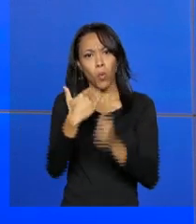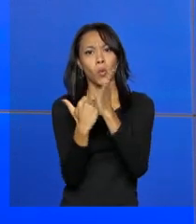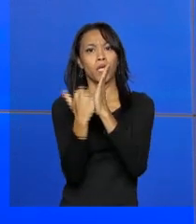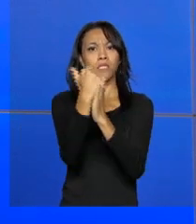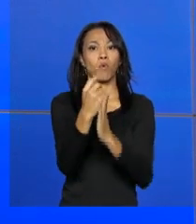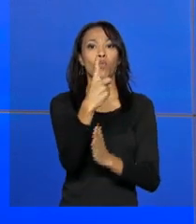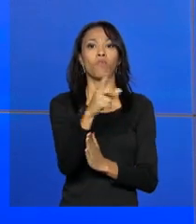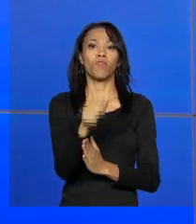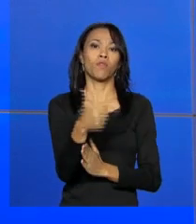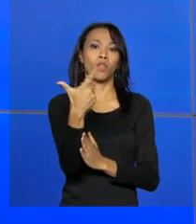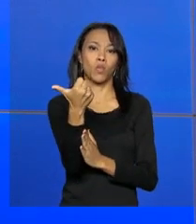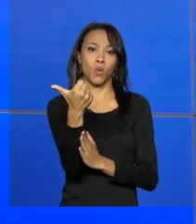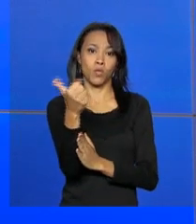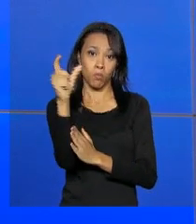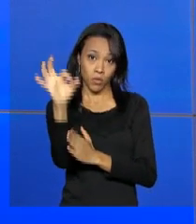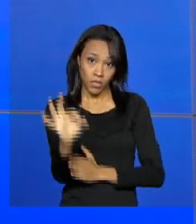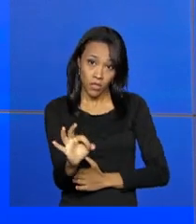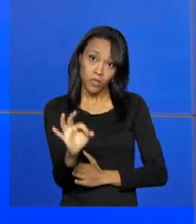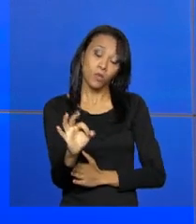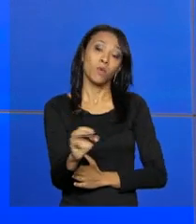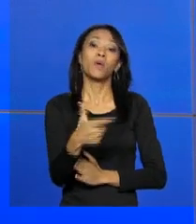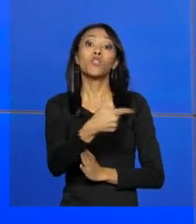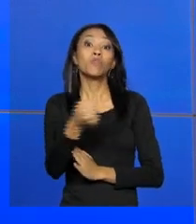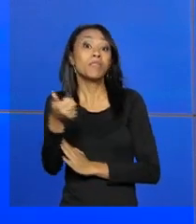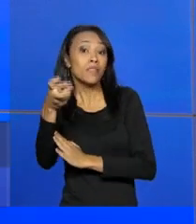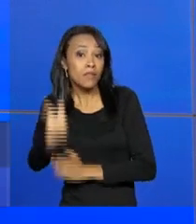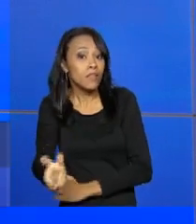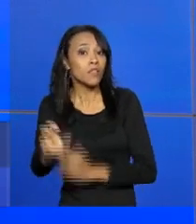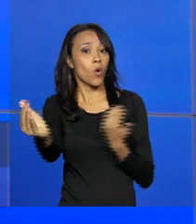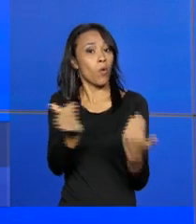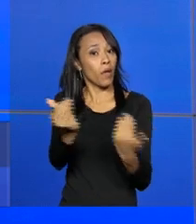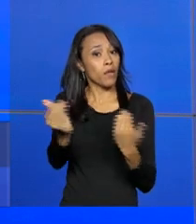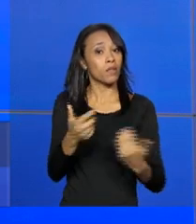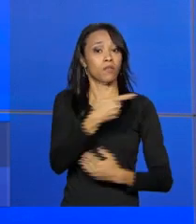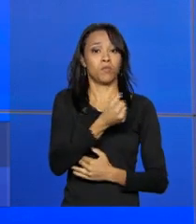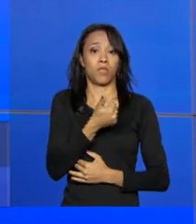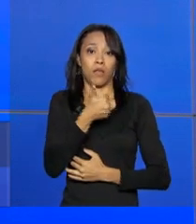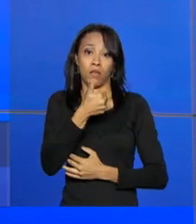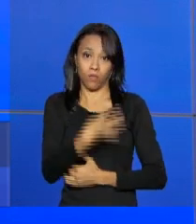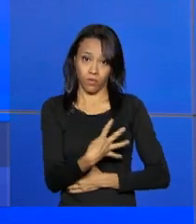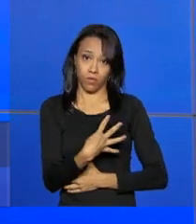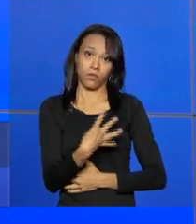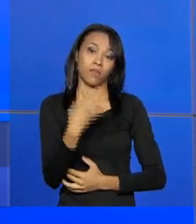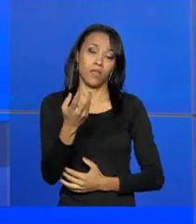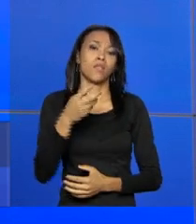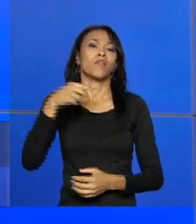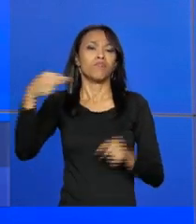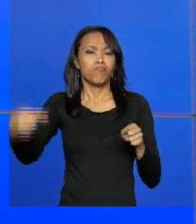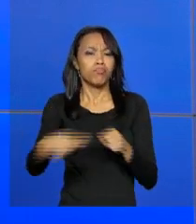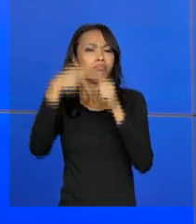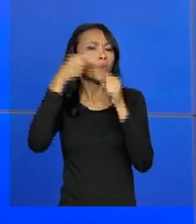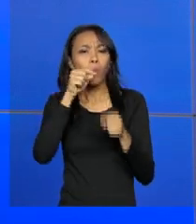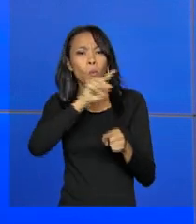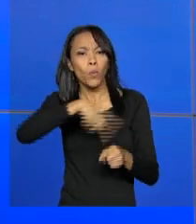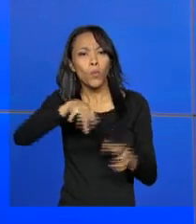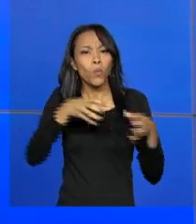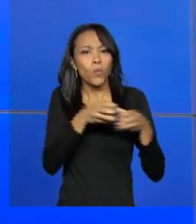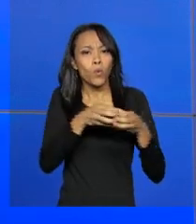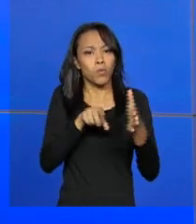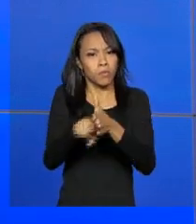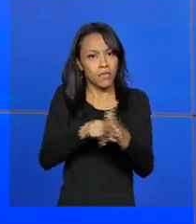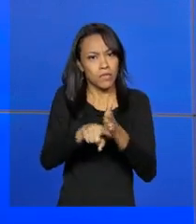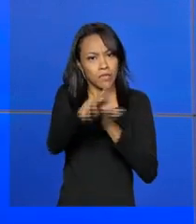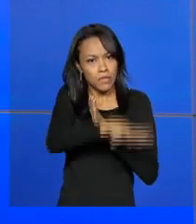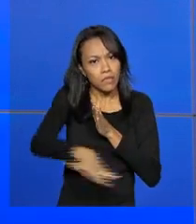de 1,12% em 2015, na comparação com 2014. De acordo com os pesquisadores, com exceção da